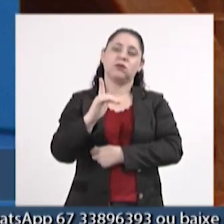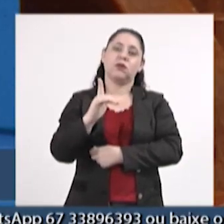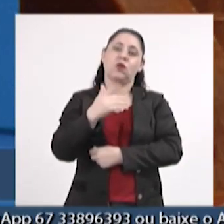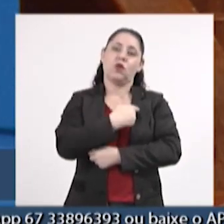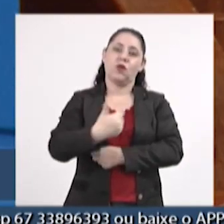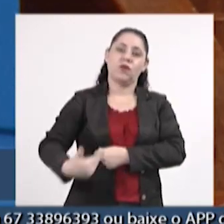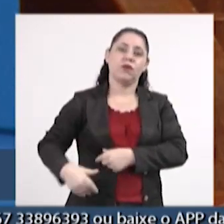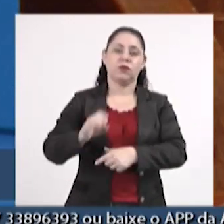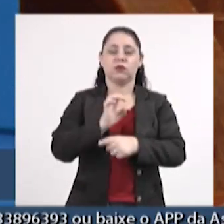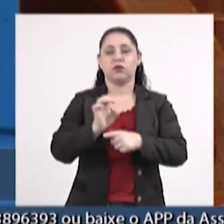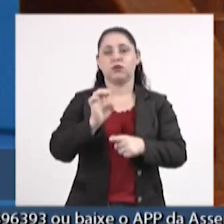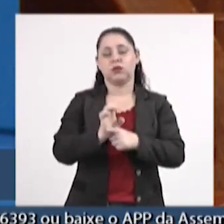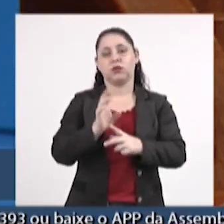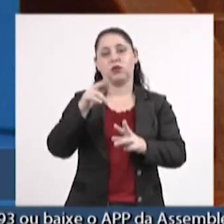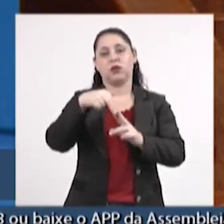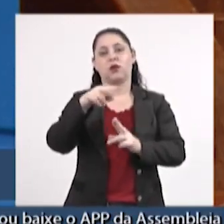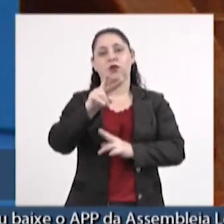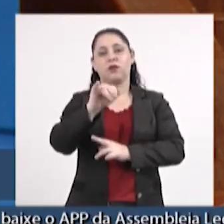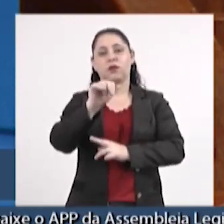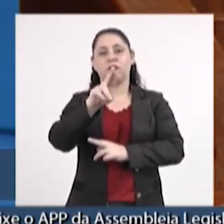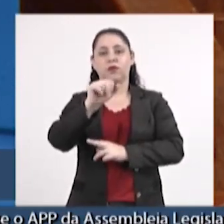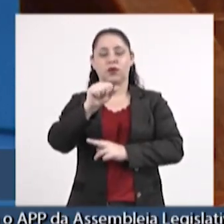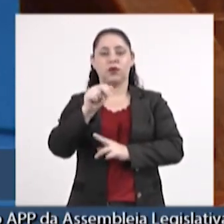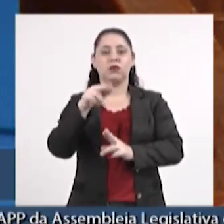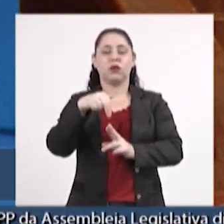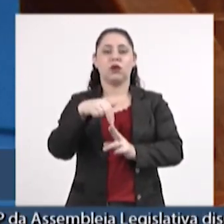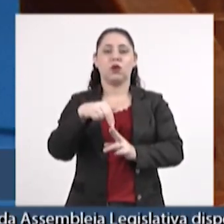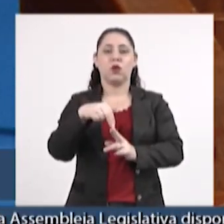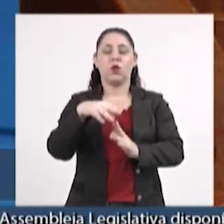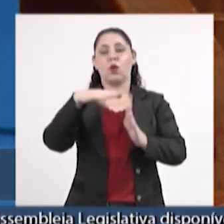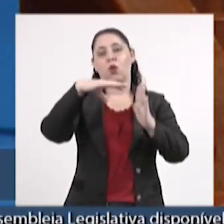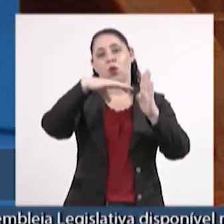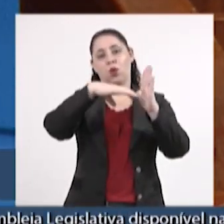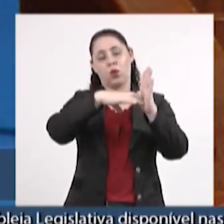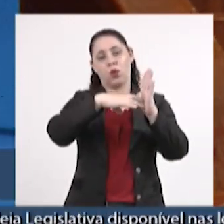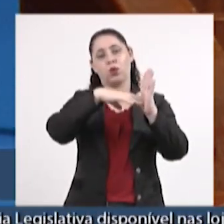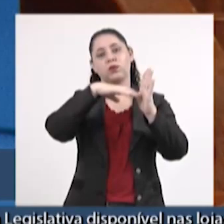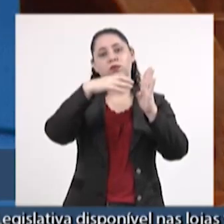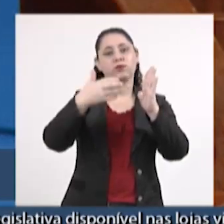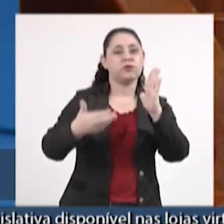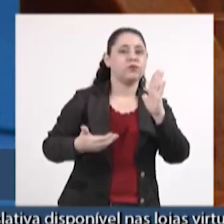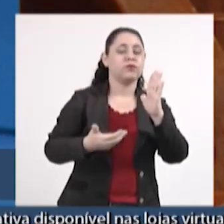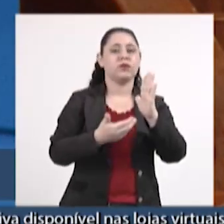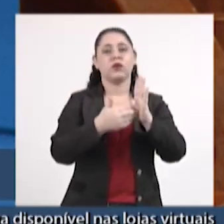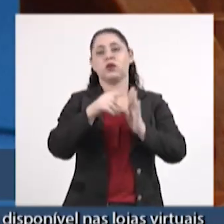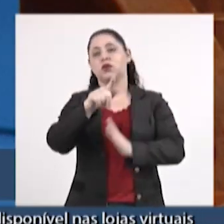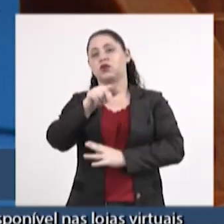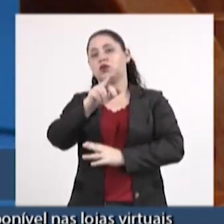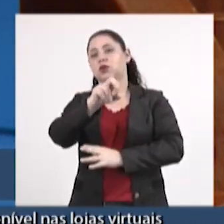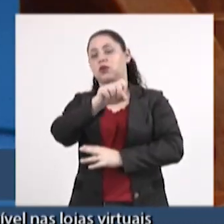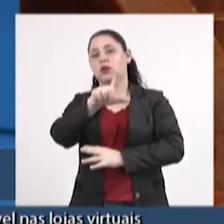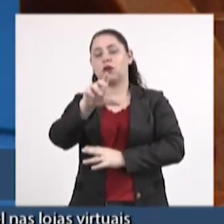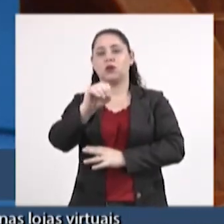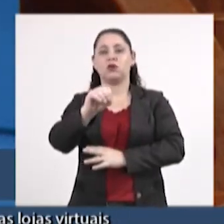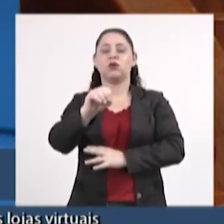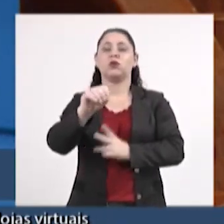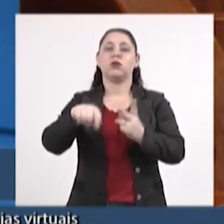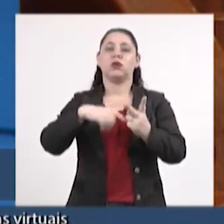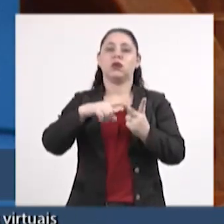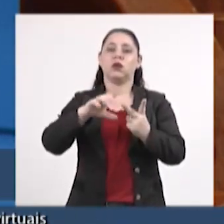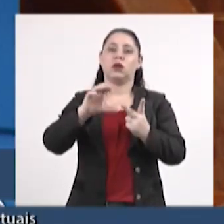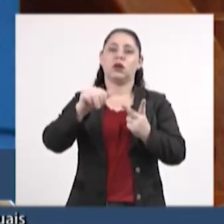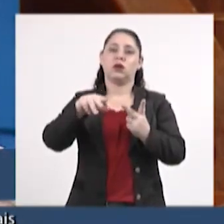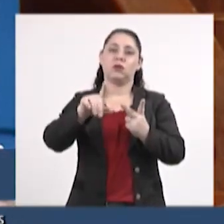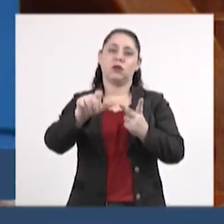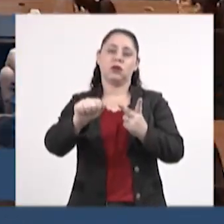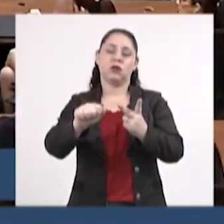do Estado, através da Viviane, o Congresso Nacional, via Geraldo Rezende e Camila Jara, para que a